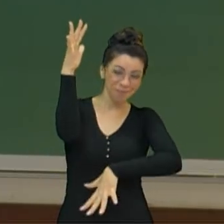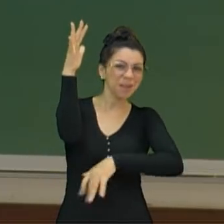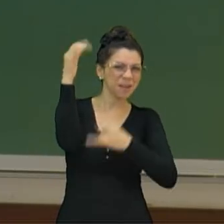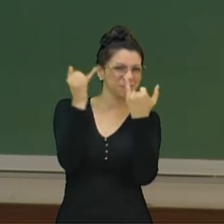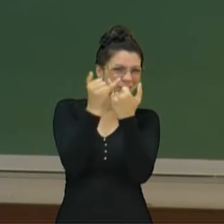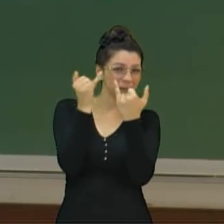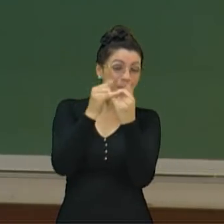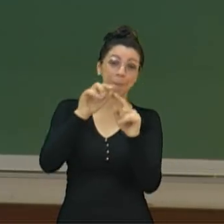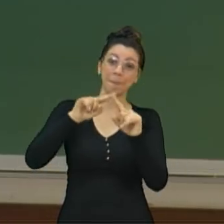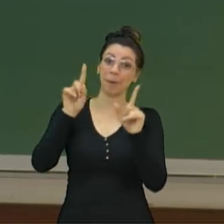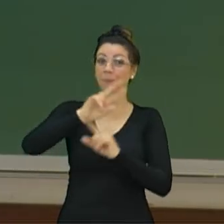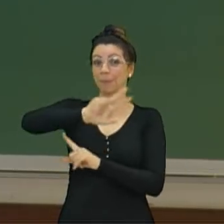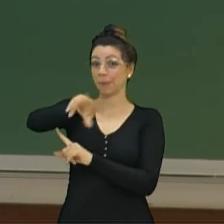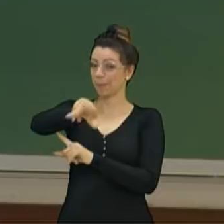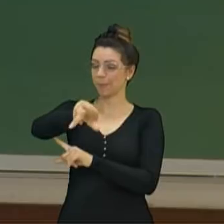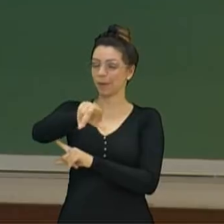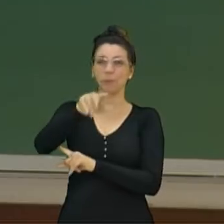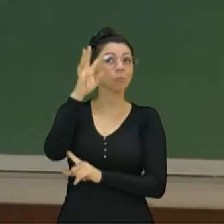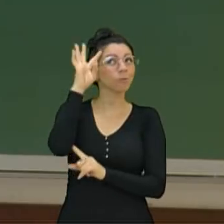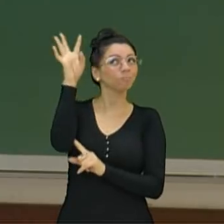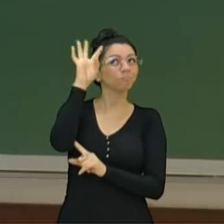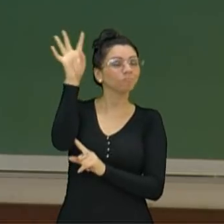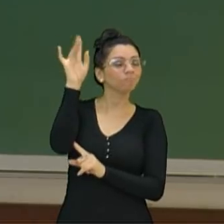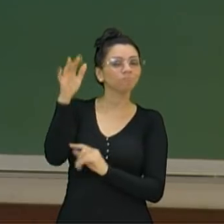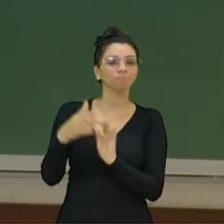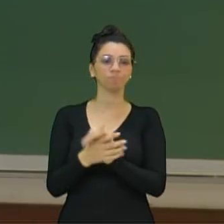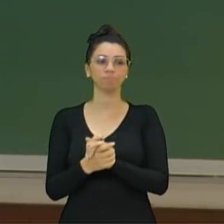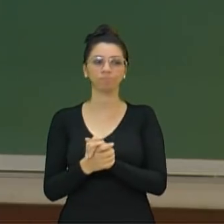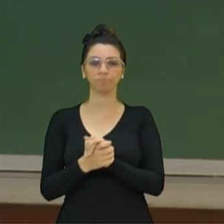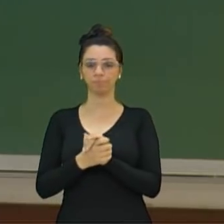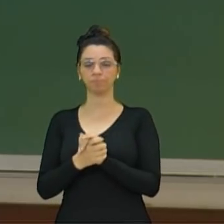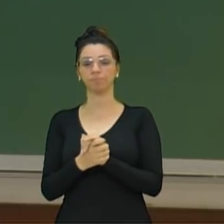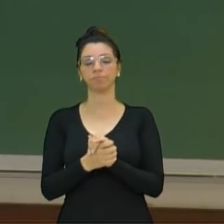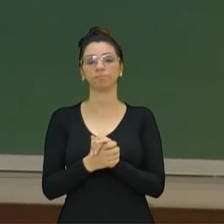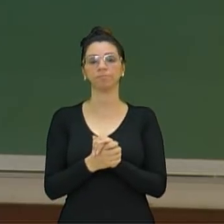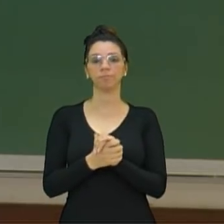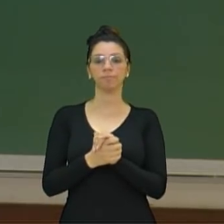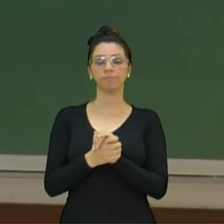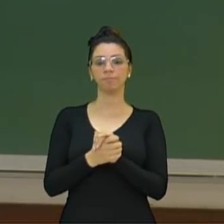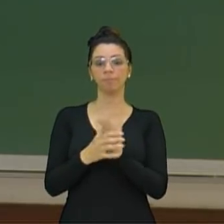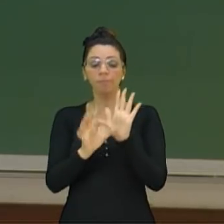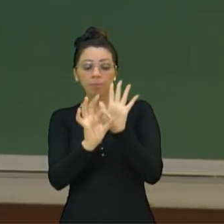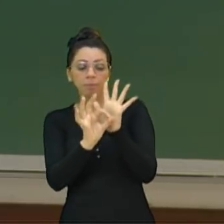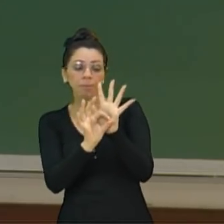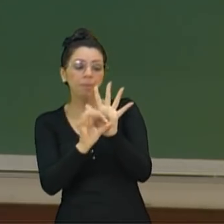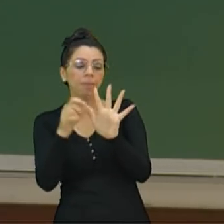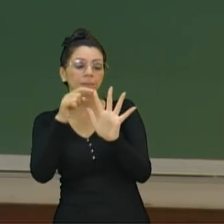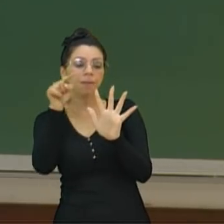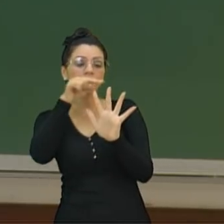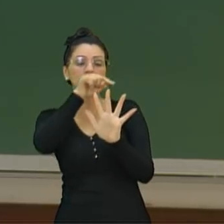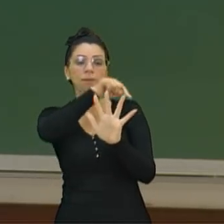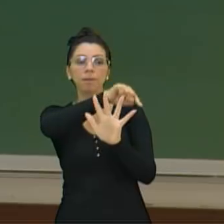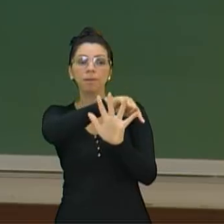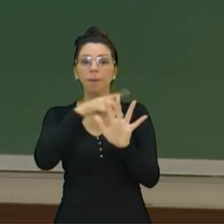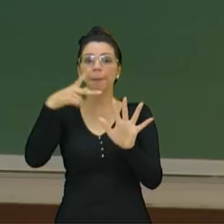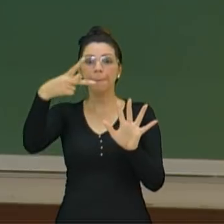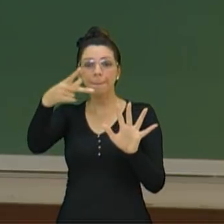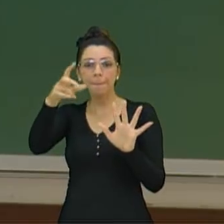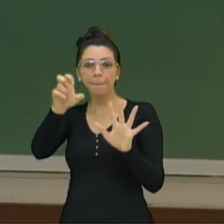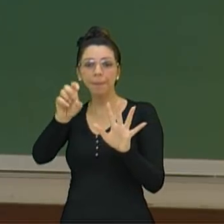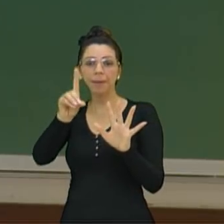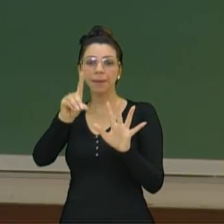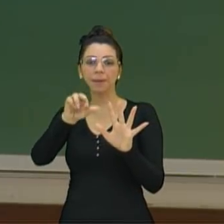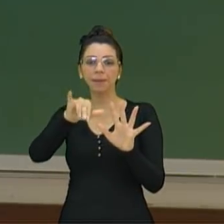raízes. Lembram raízes? Nós chamamos de corpo celular. Eu vou ter nelas os dendritos.